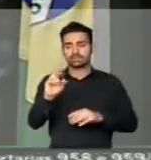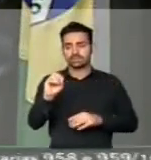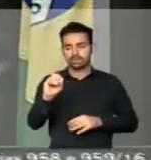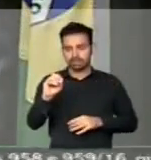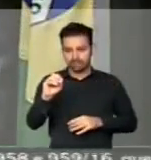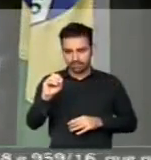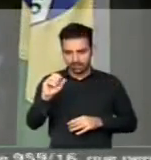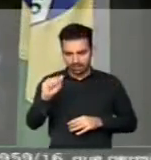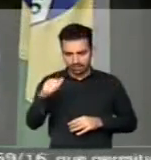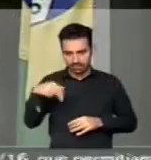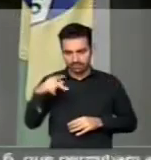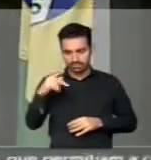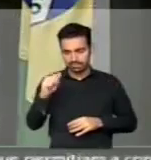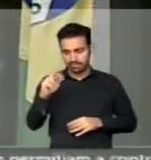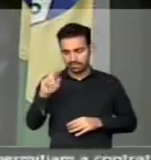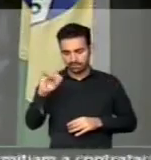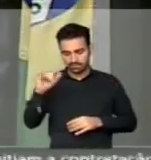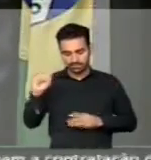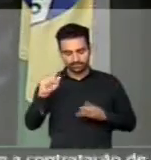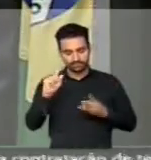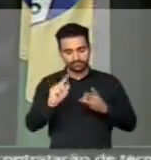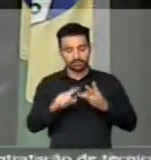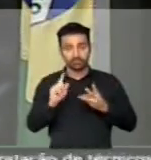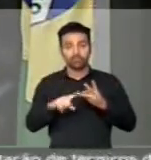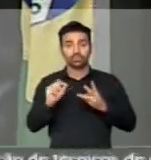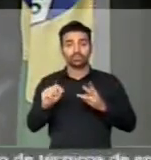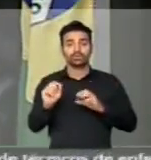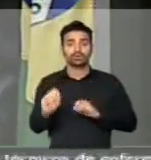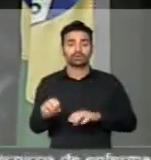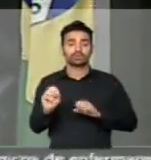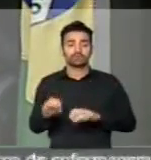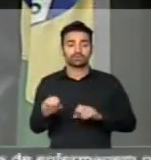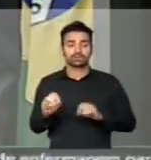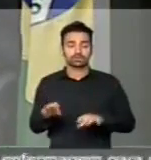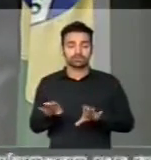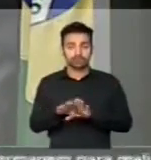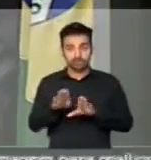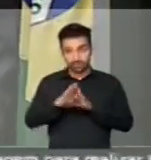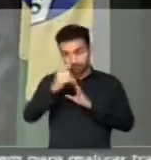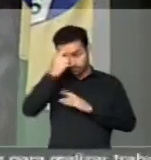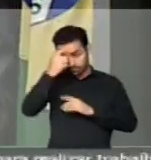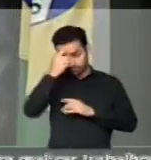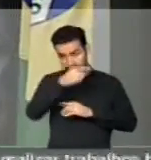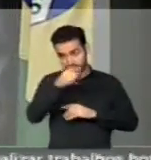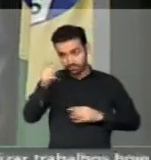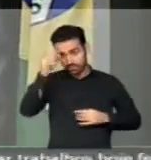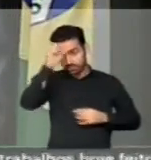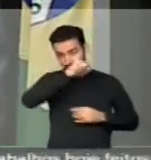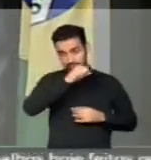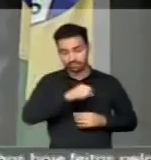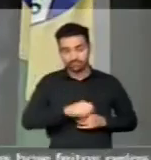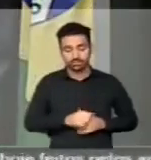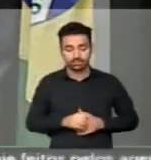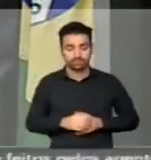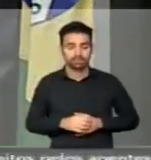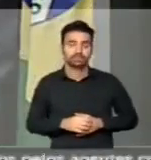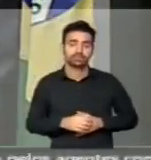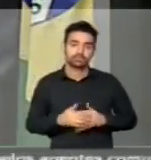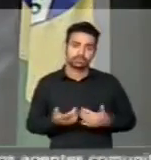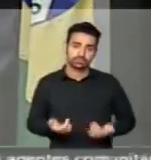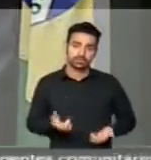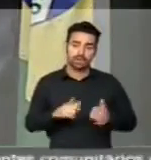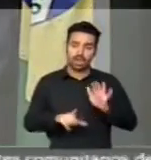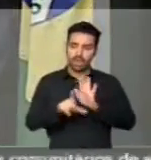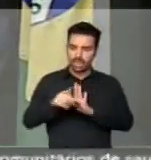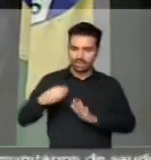ainda transparência. 3. Educação e conscientização. Dadas as leis em